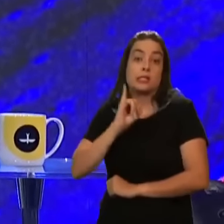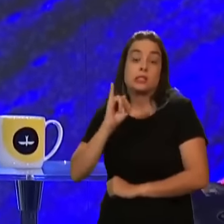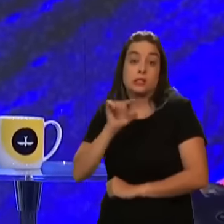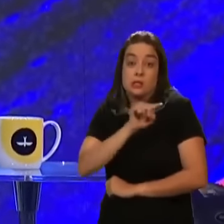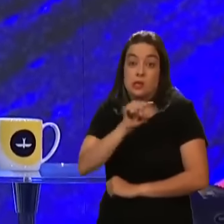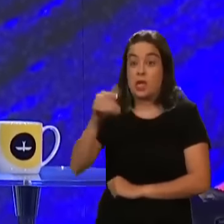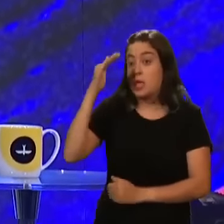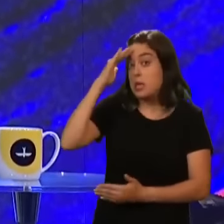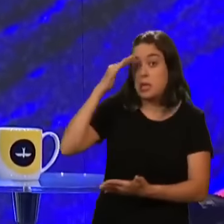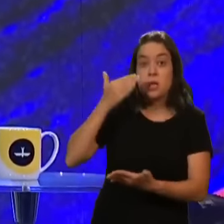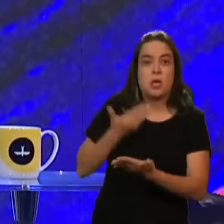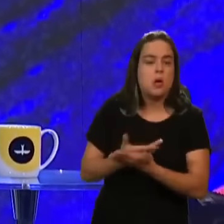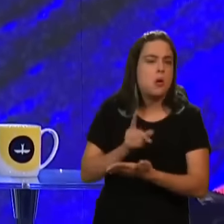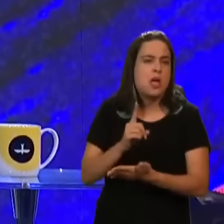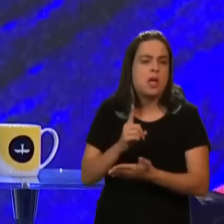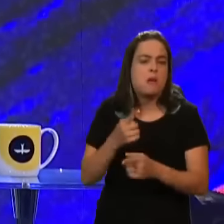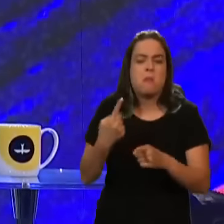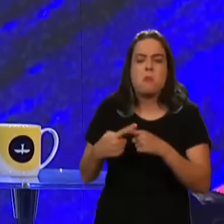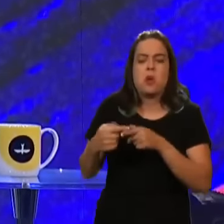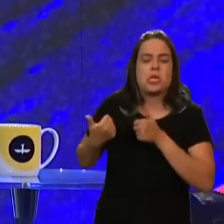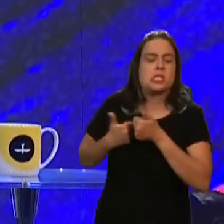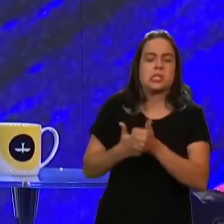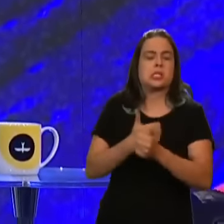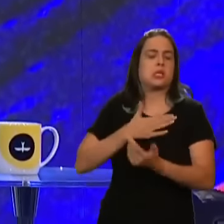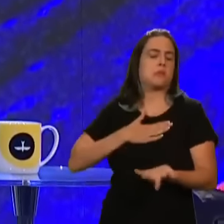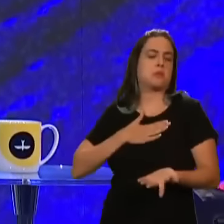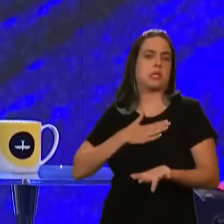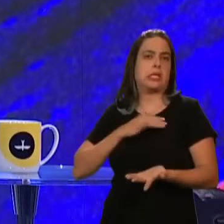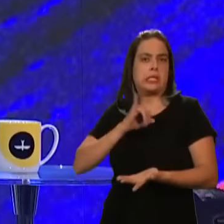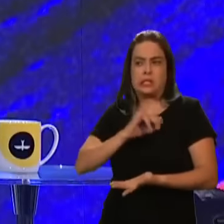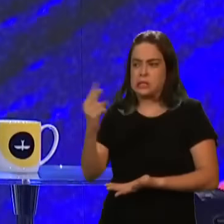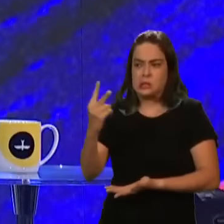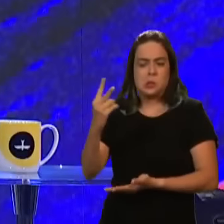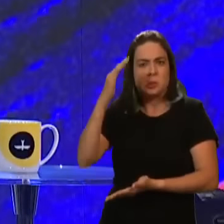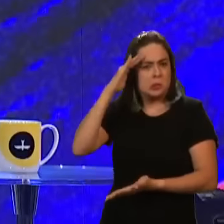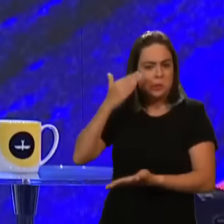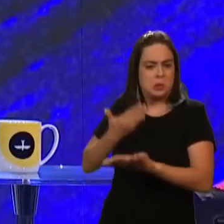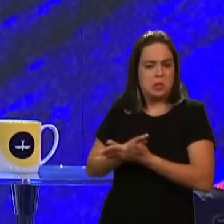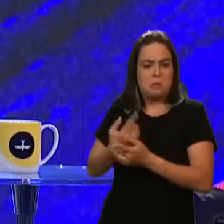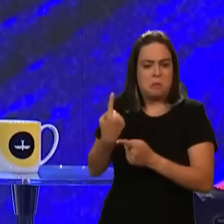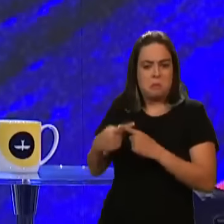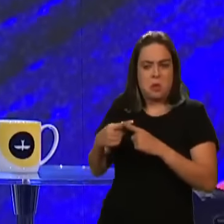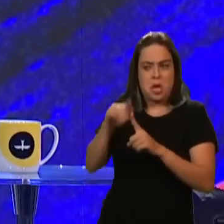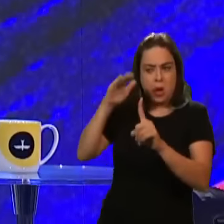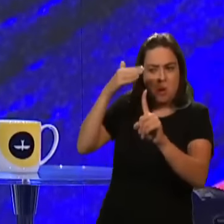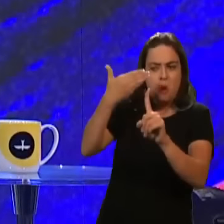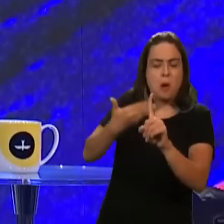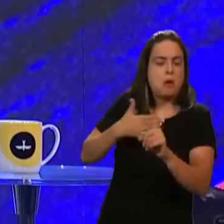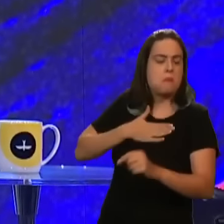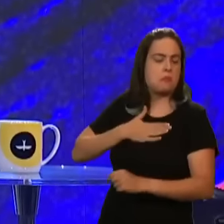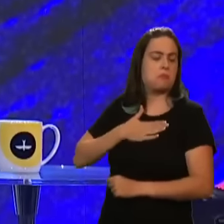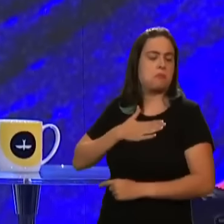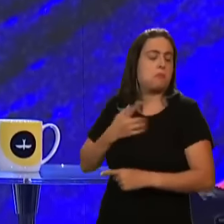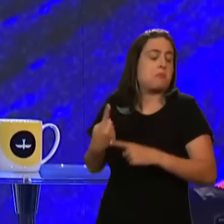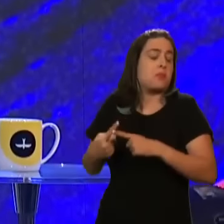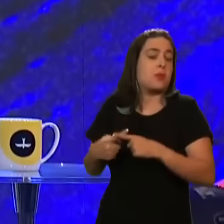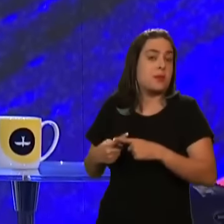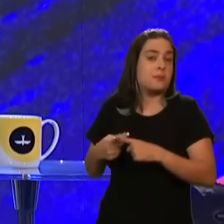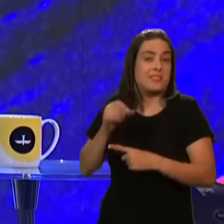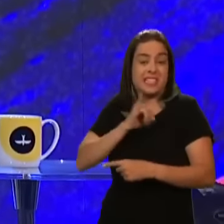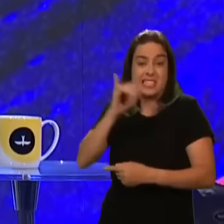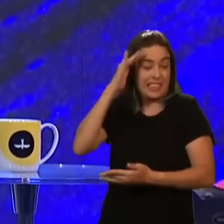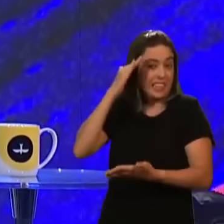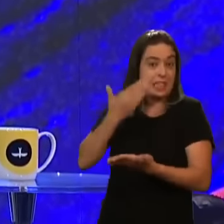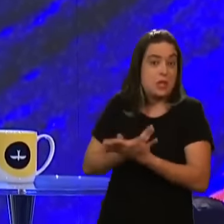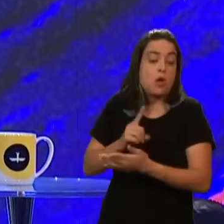creem, por que me seguiram? Se vocês não creem, por que me honraram? Me chamando de Messias. Se vocês não creem,